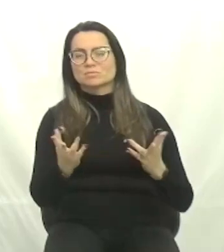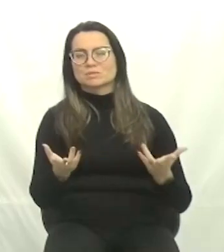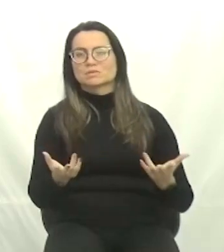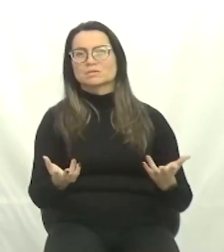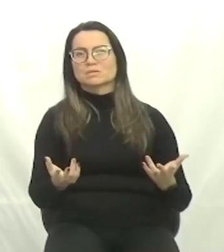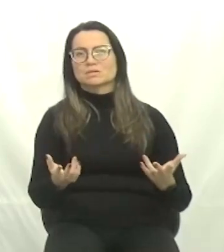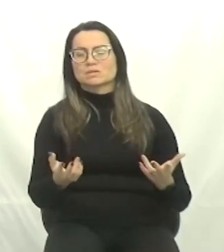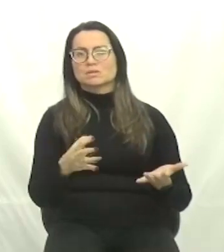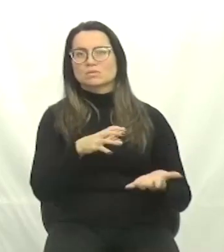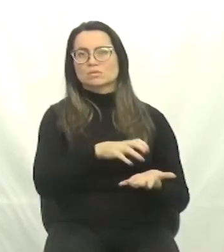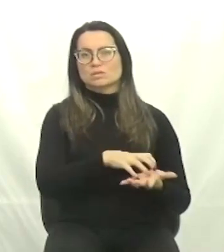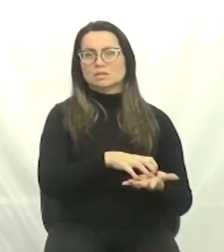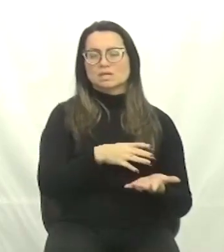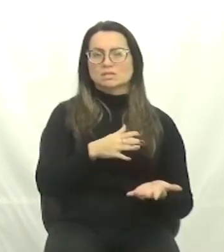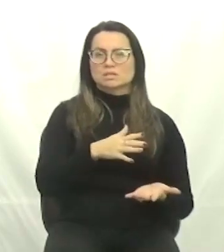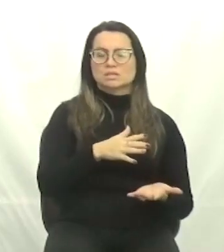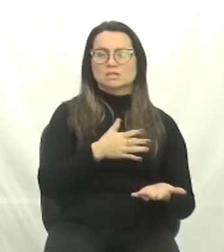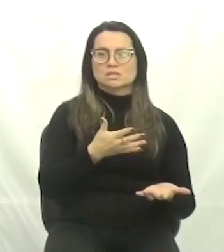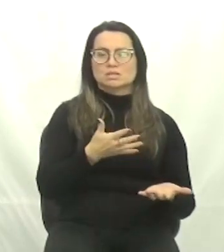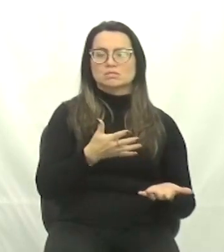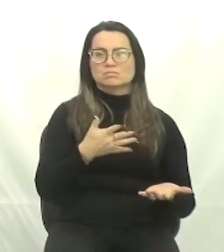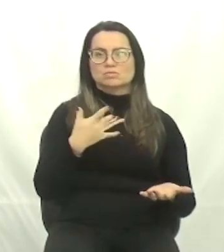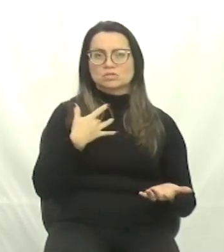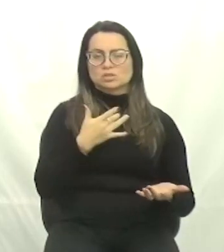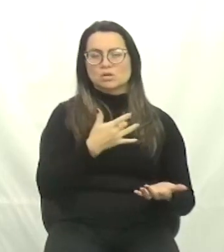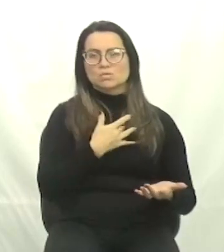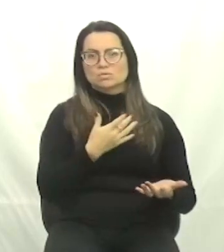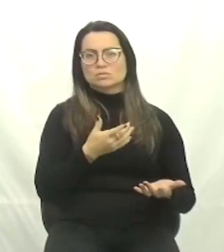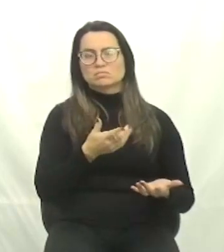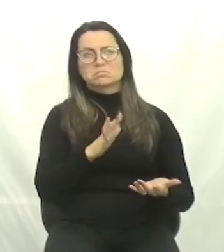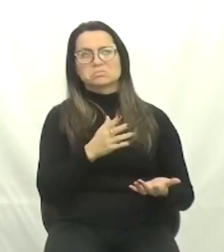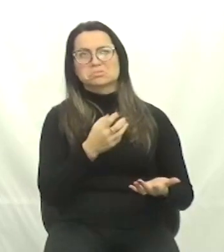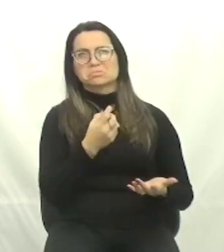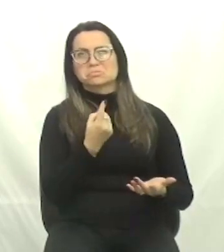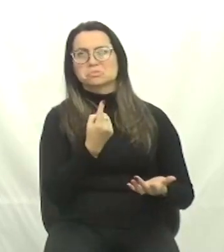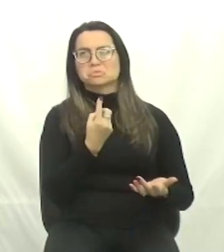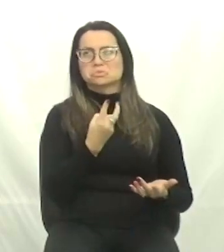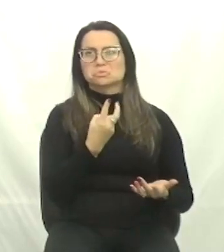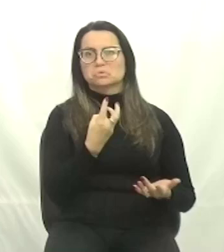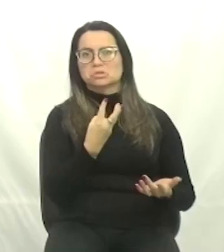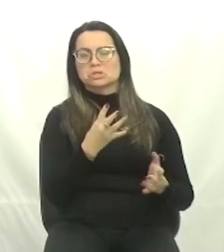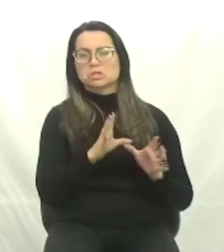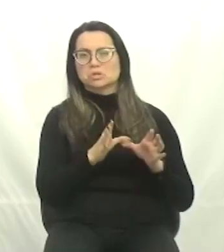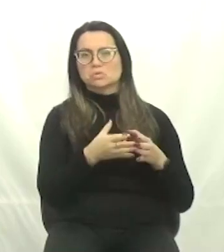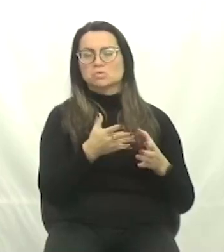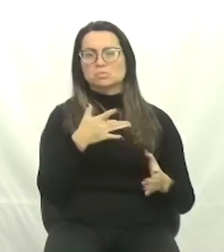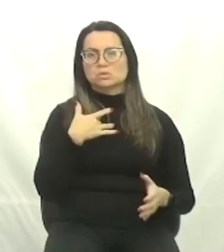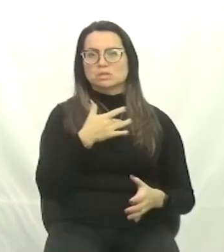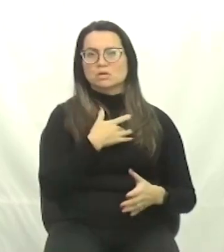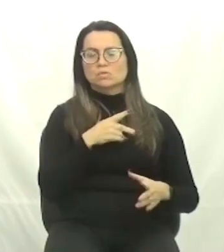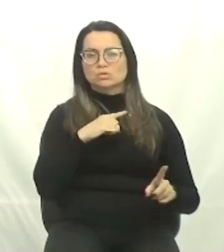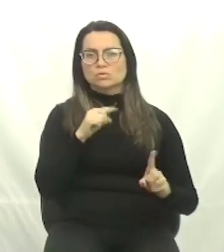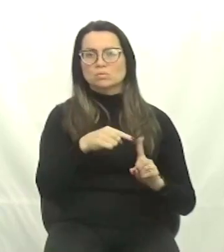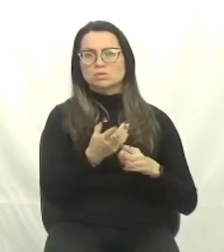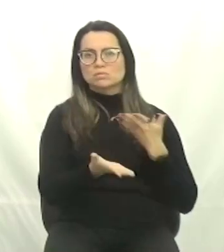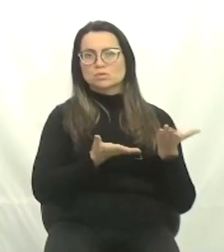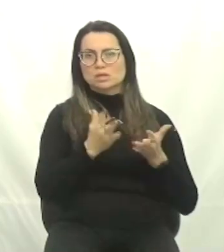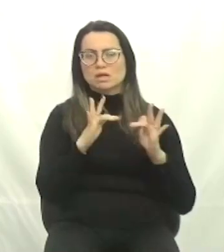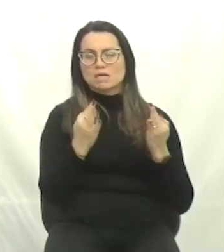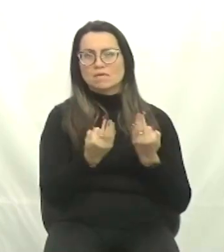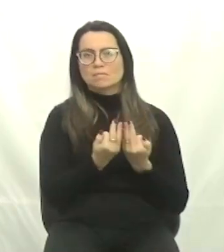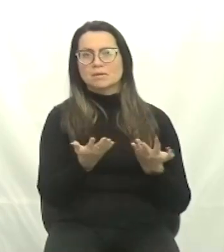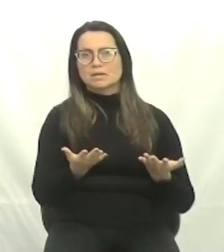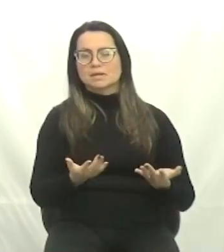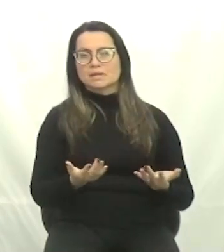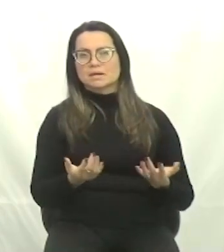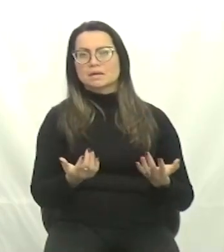básica de saúde, do ponto de vista da estrutura, que pode abarcar duas ou até três equipes de saúde da família. Como é o caso da gente ter